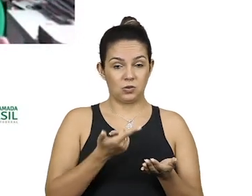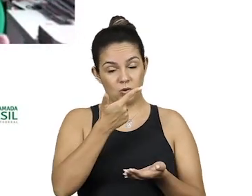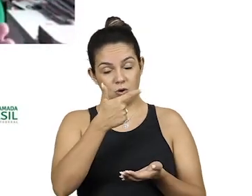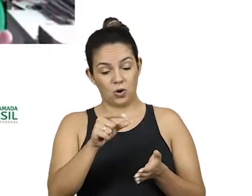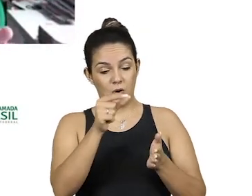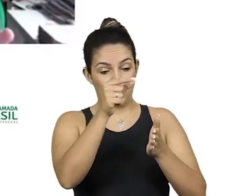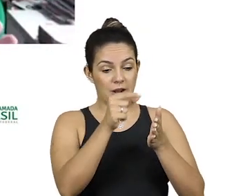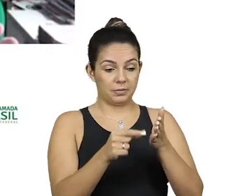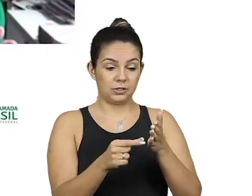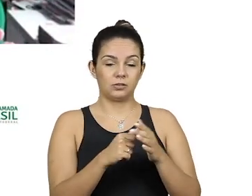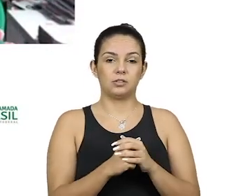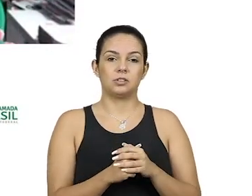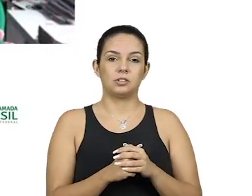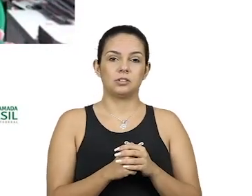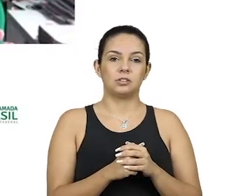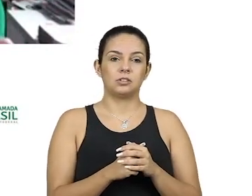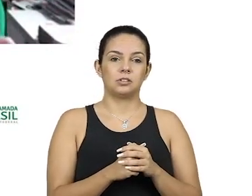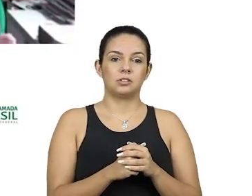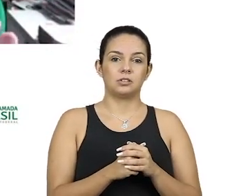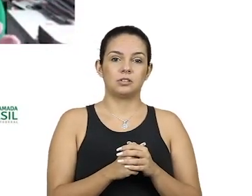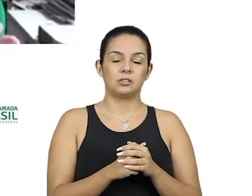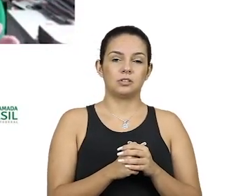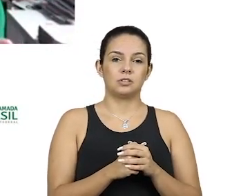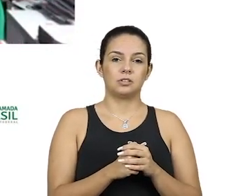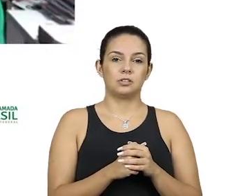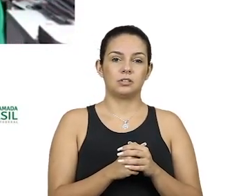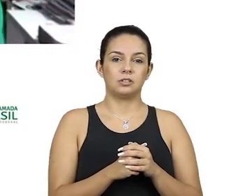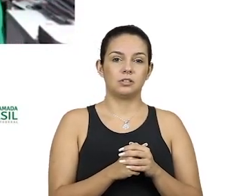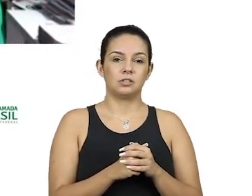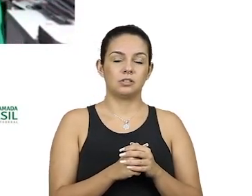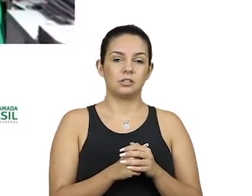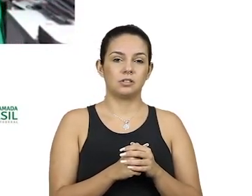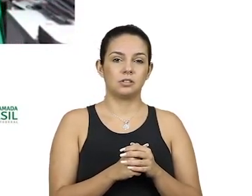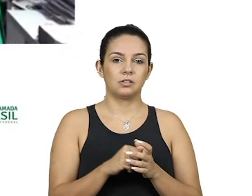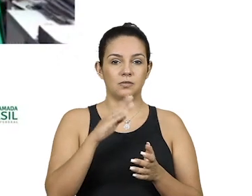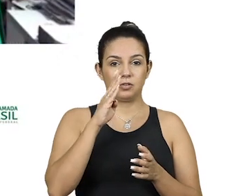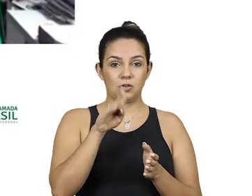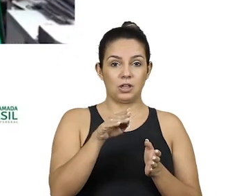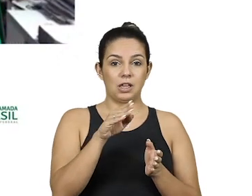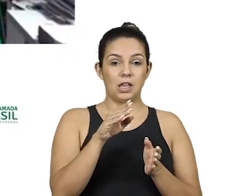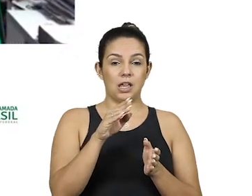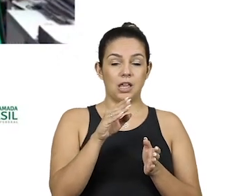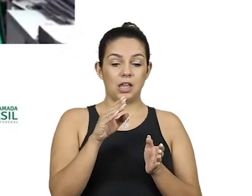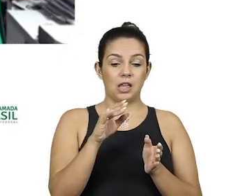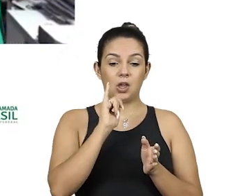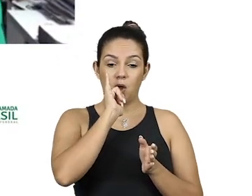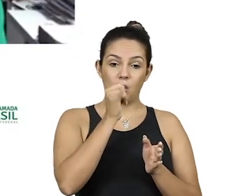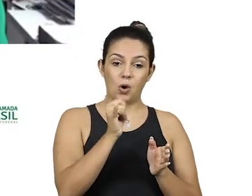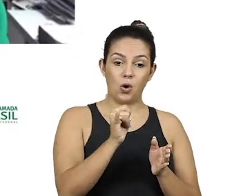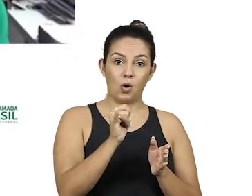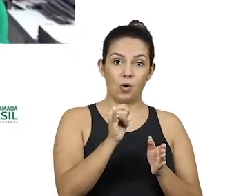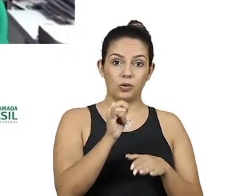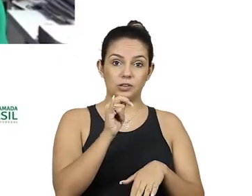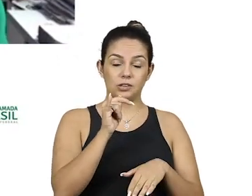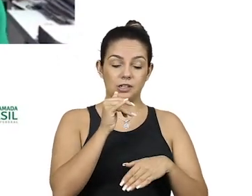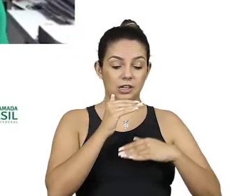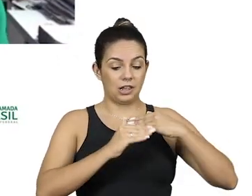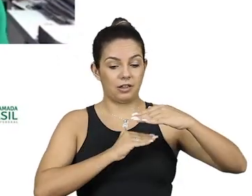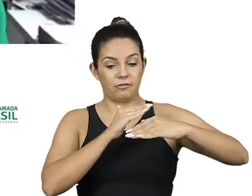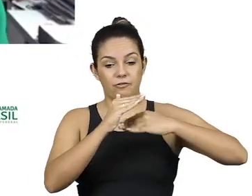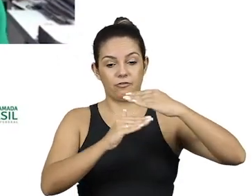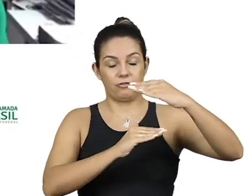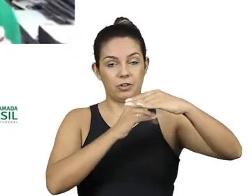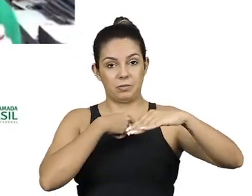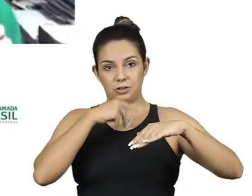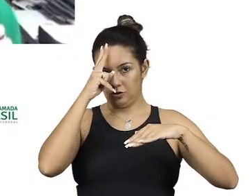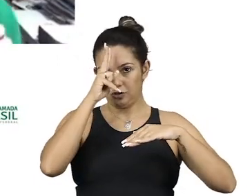capítulo é cronográfico, biográfico e avança no tempo. Eu